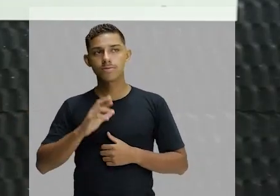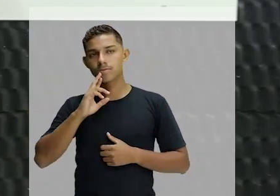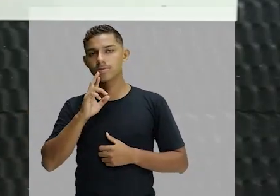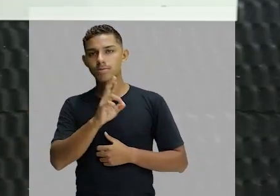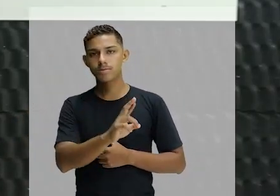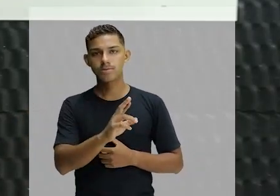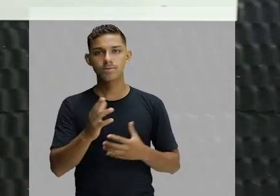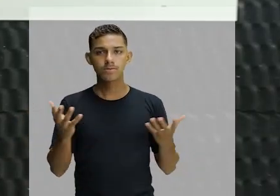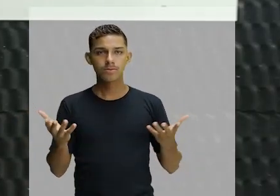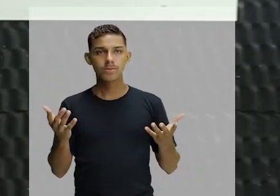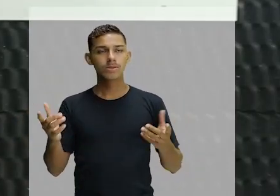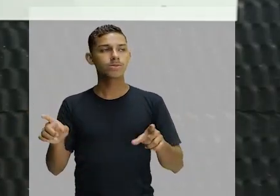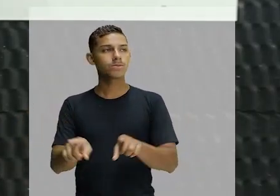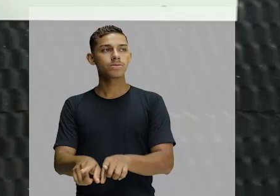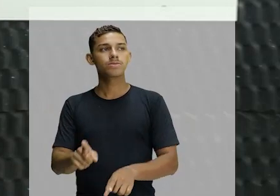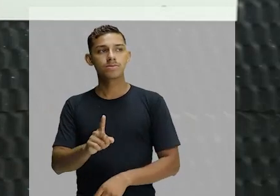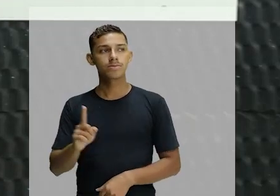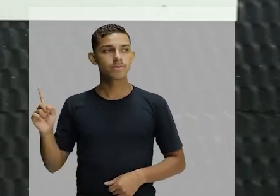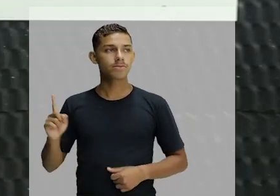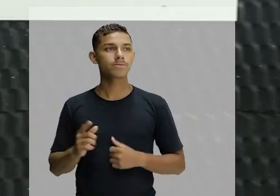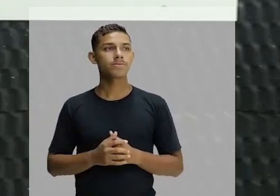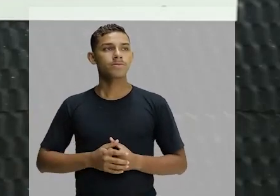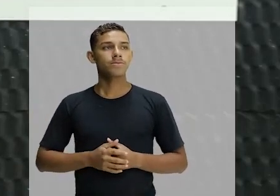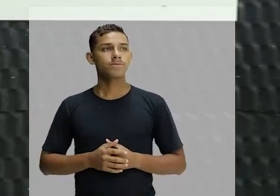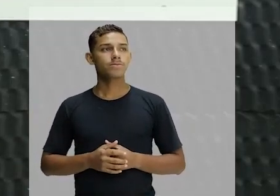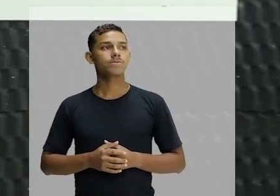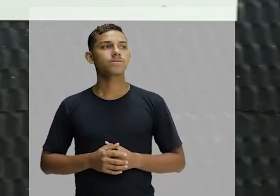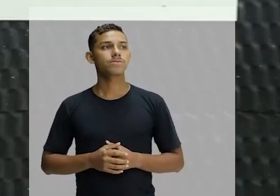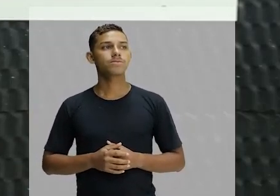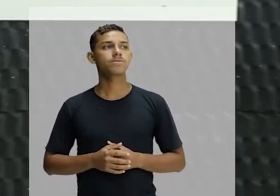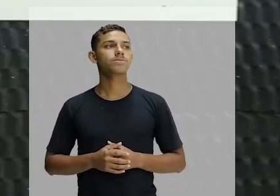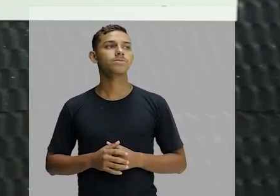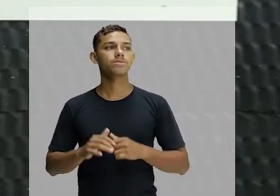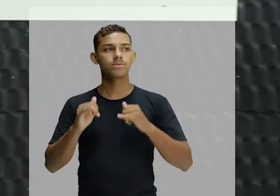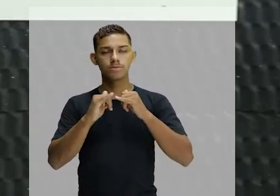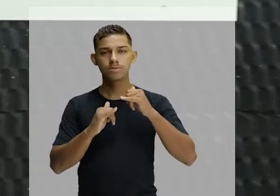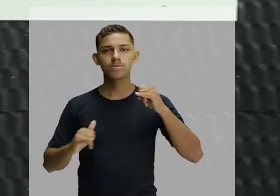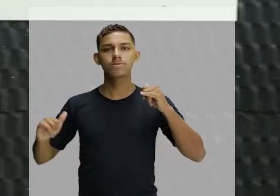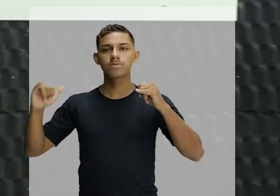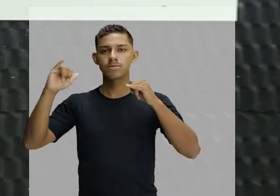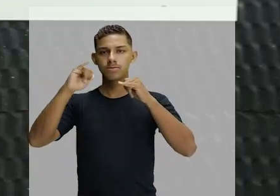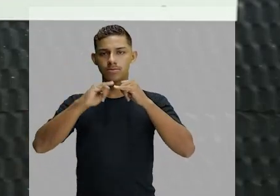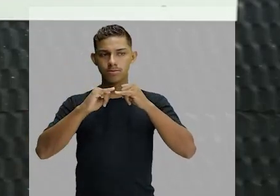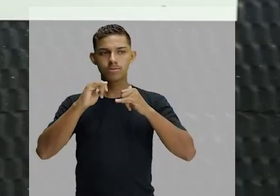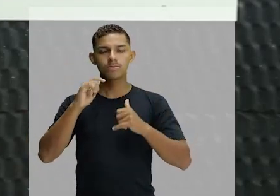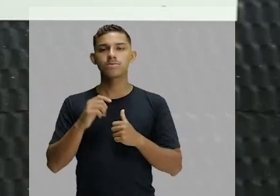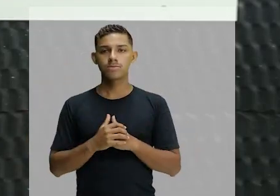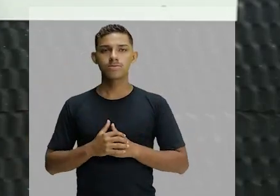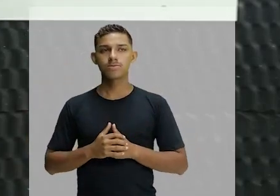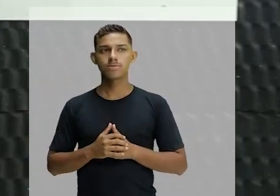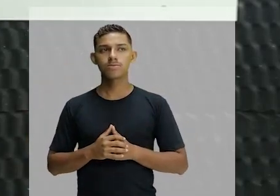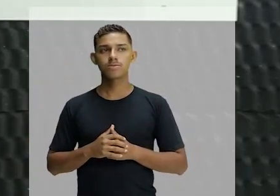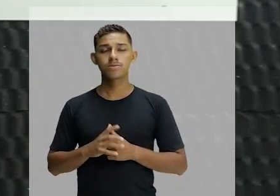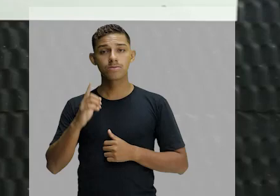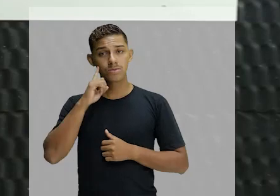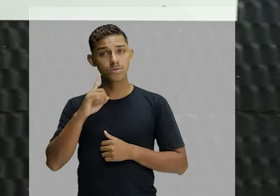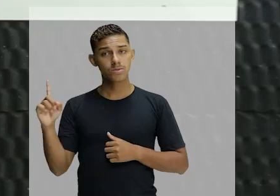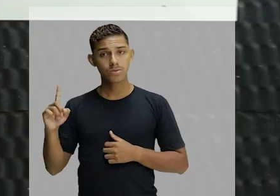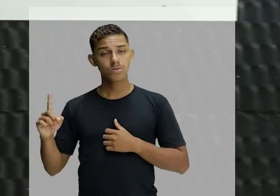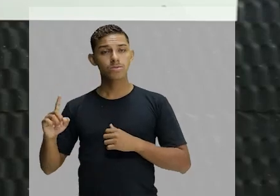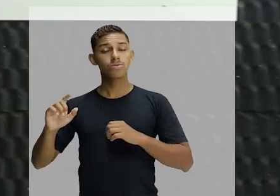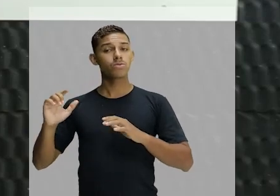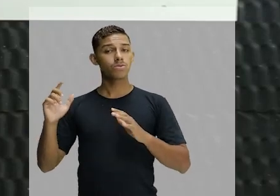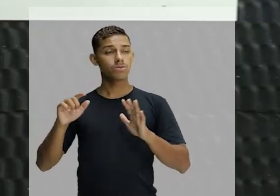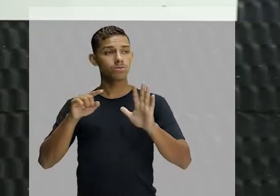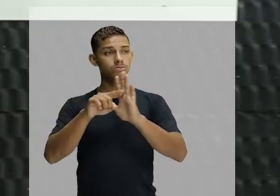questões envolvendo equação. Envolvendo circunferência, equação da circunferência. Determine nos casos a seguir a